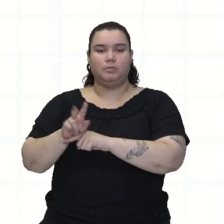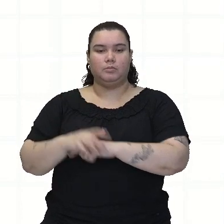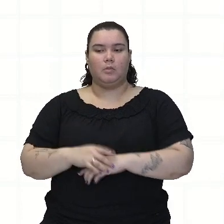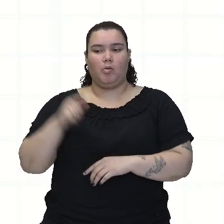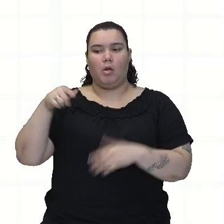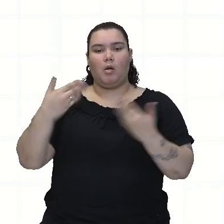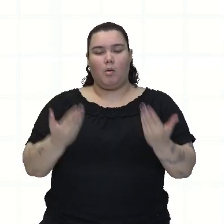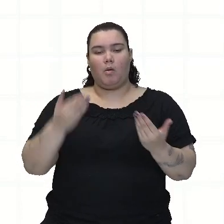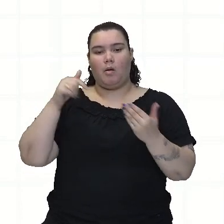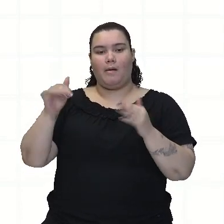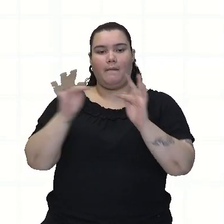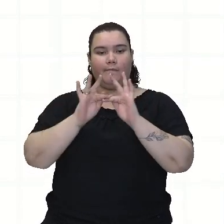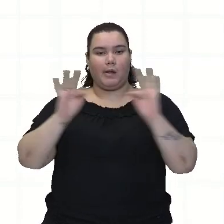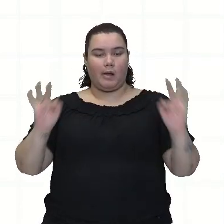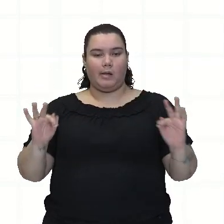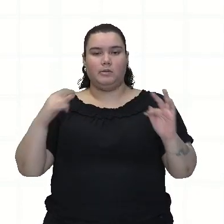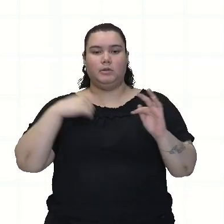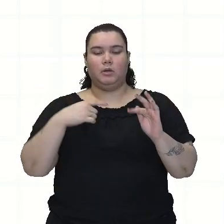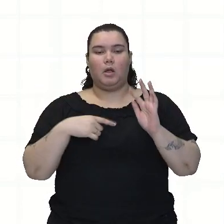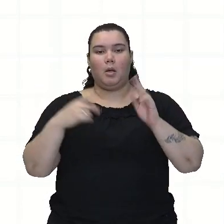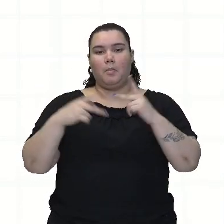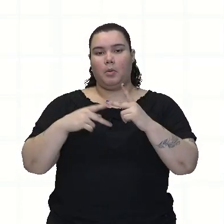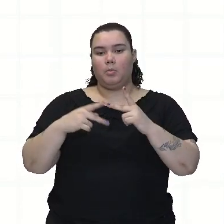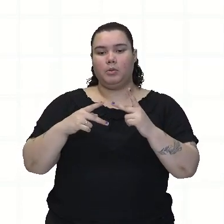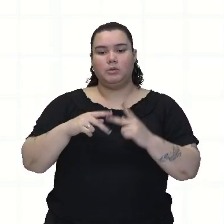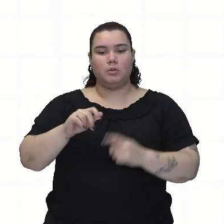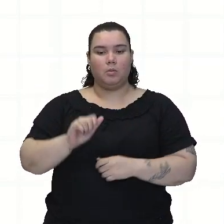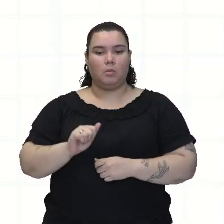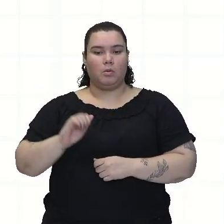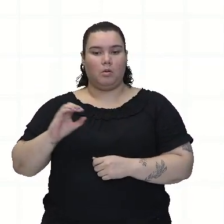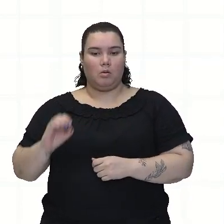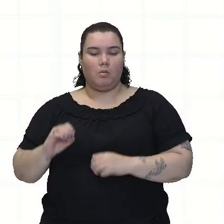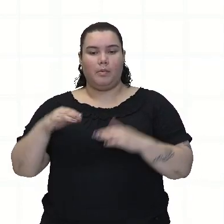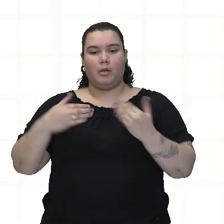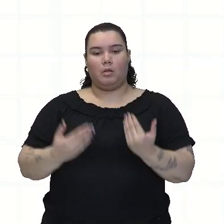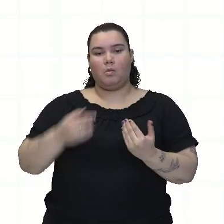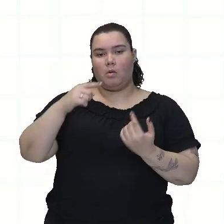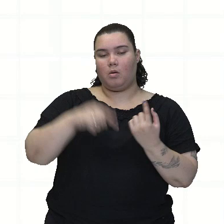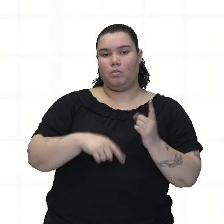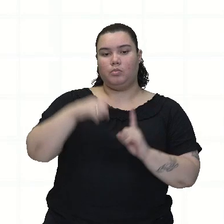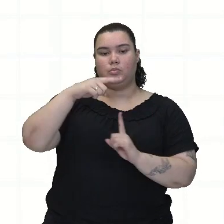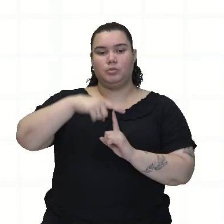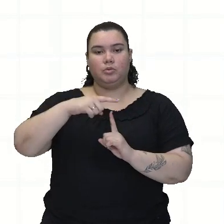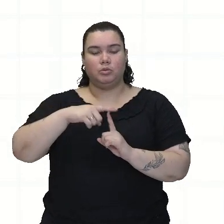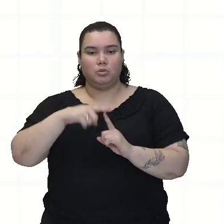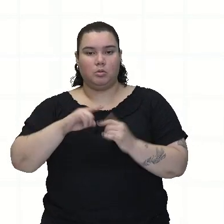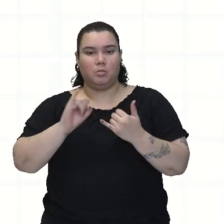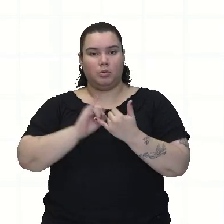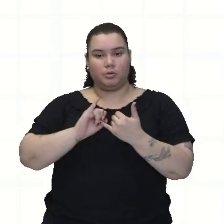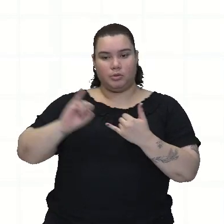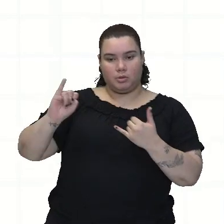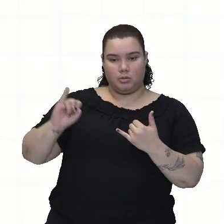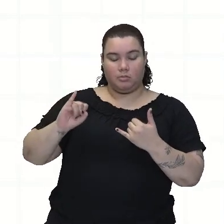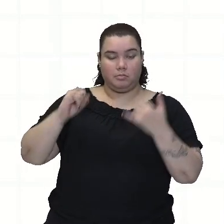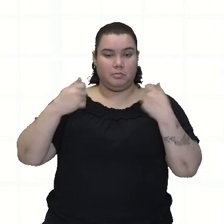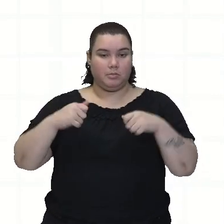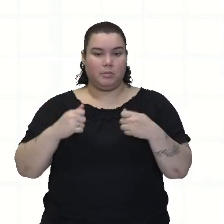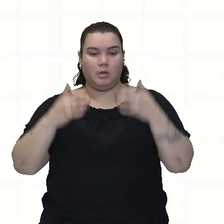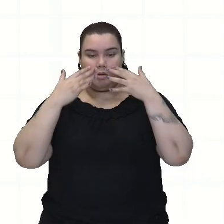lugar, foi ao seminário, então indireto, objeto indireto, muita atenção.